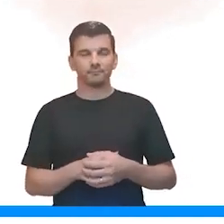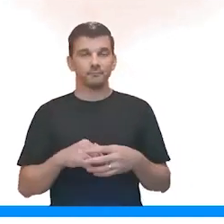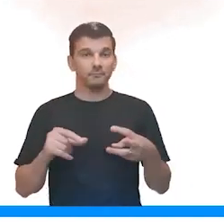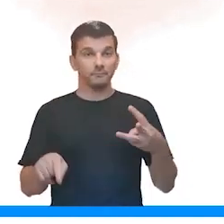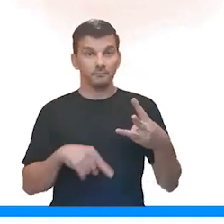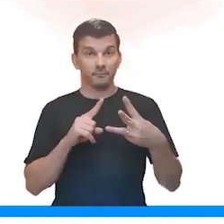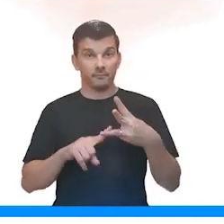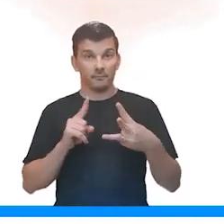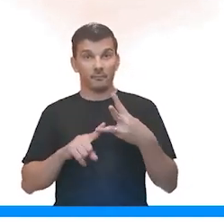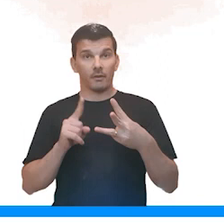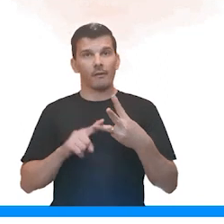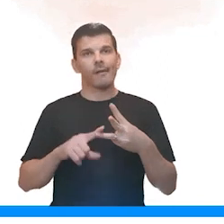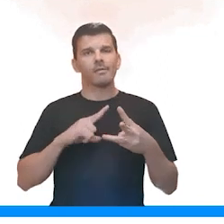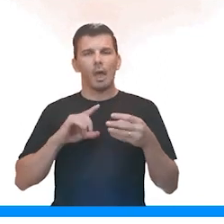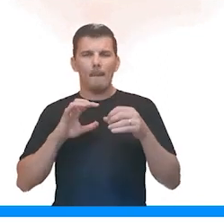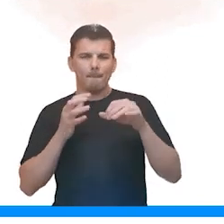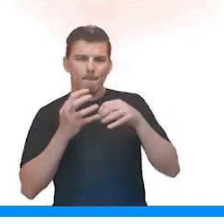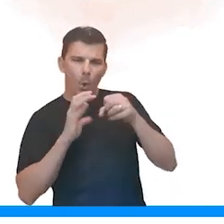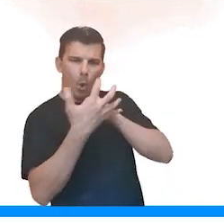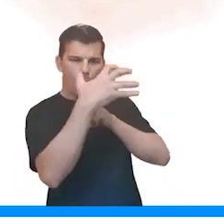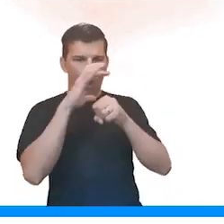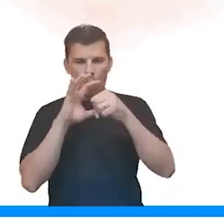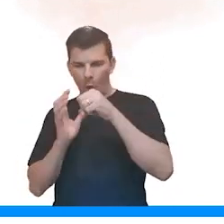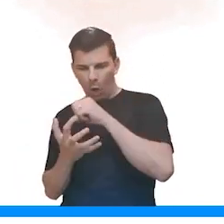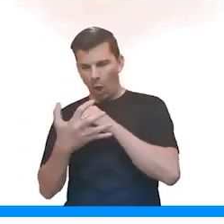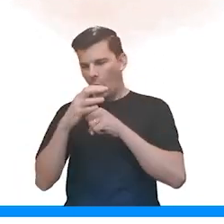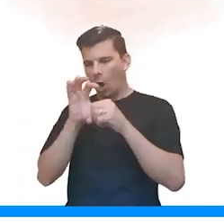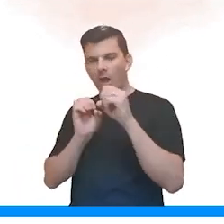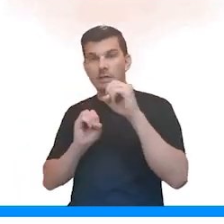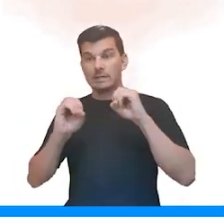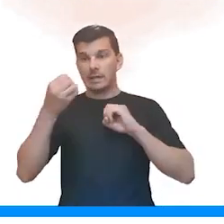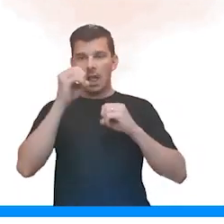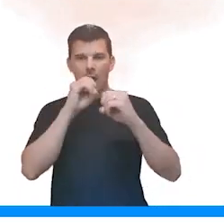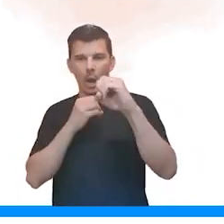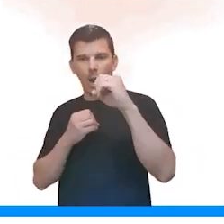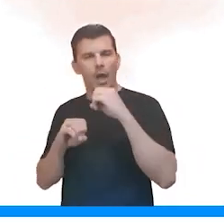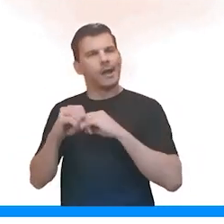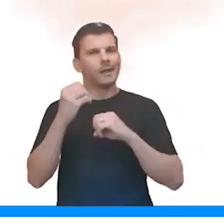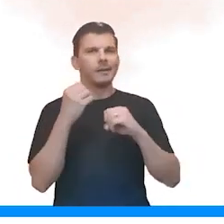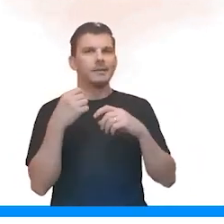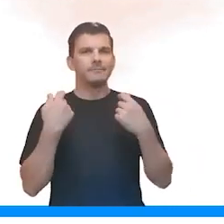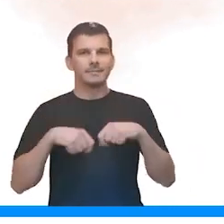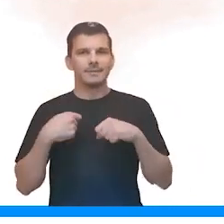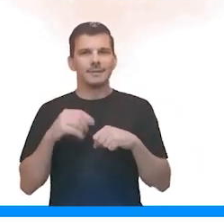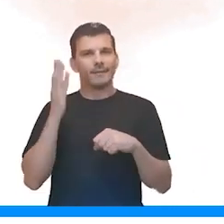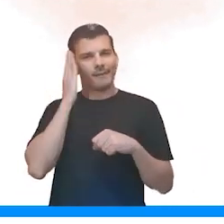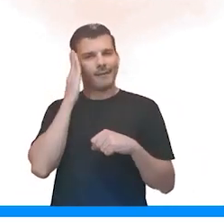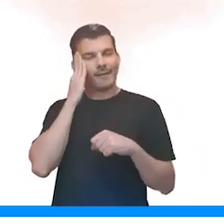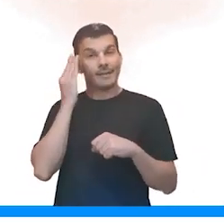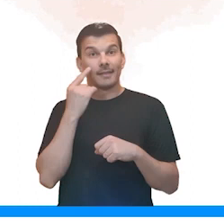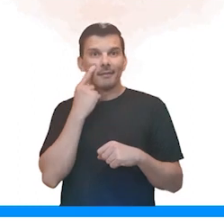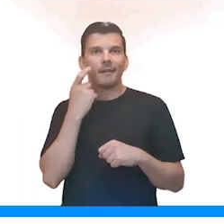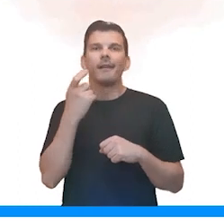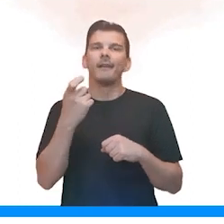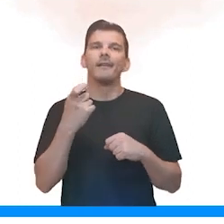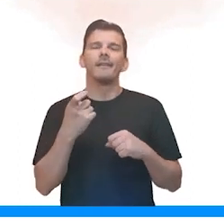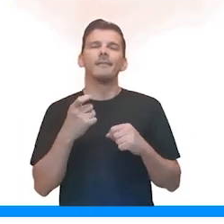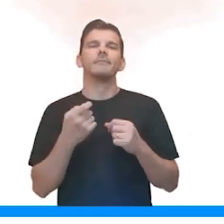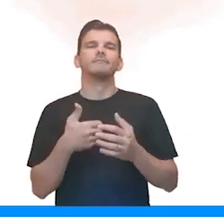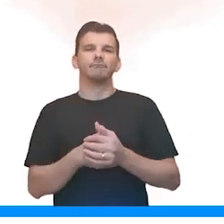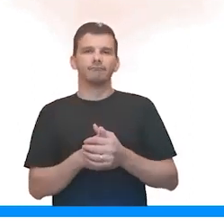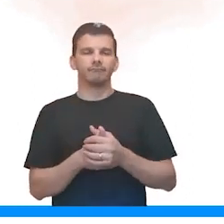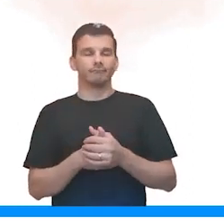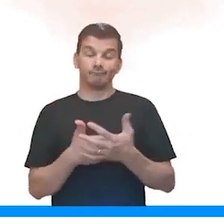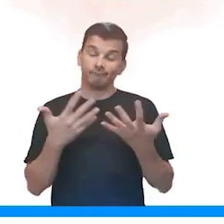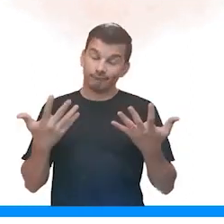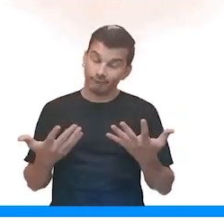temperatura bem alta. Ele deve ter moléculas que se movem desordenadamente distantes uma da outra. Olha só que interessante. Gente,